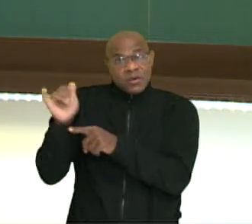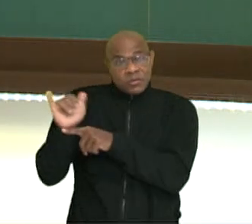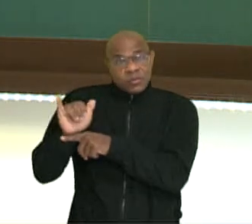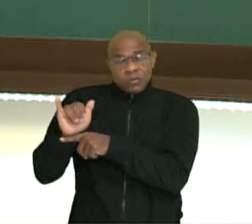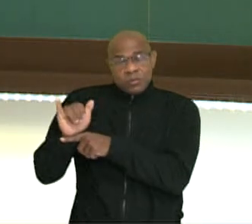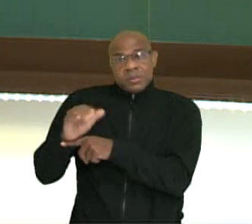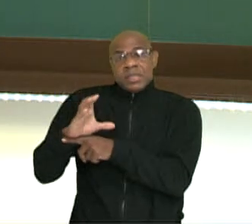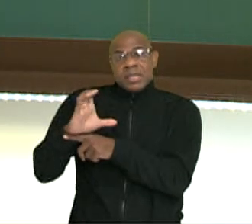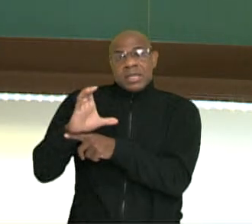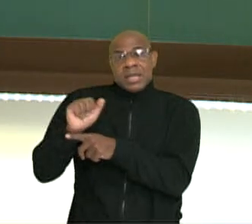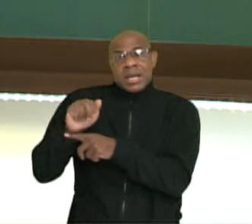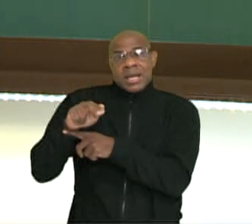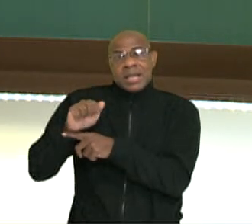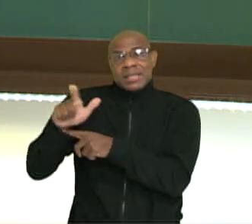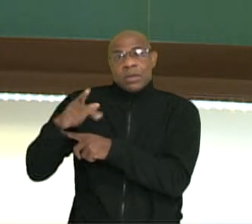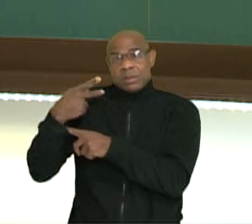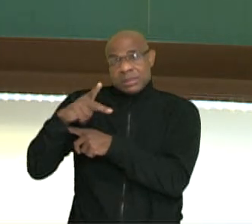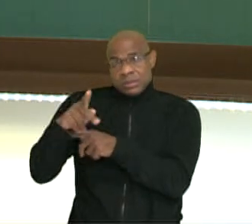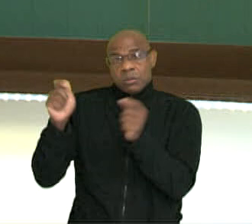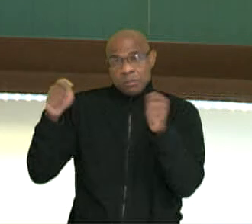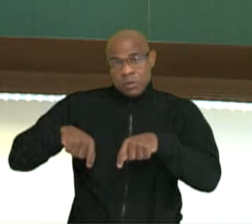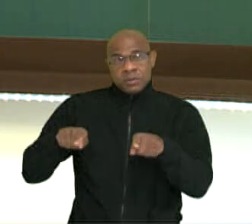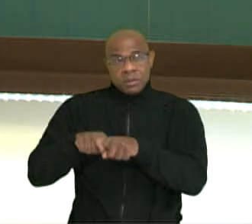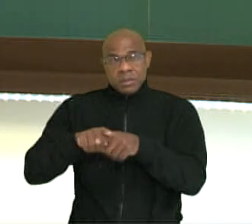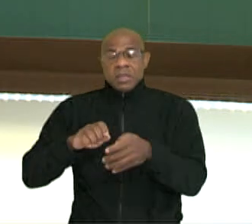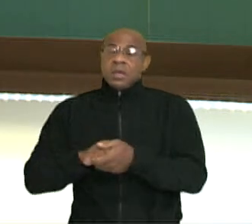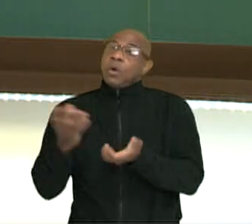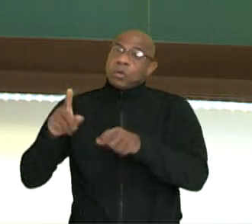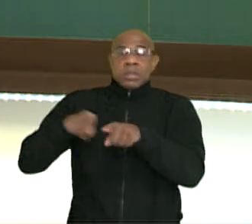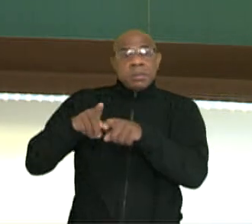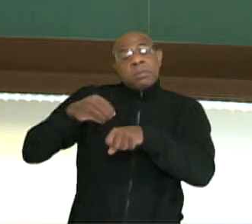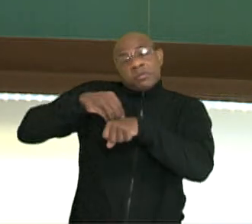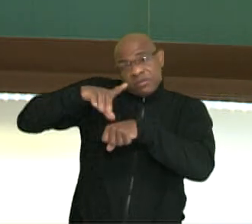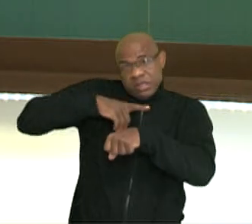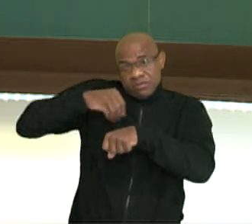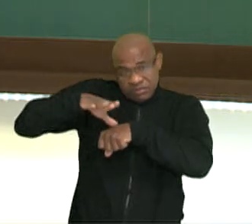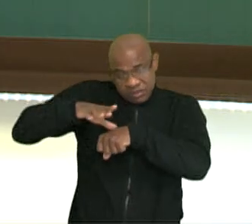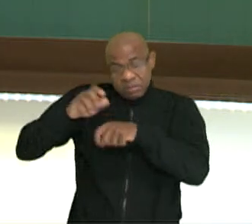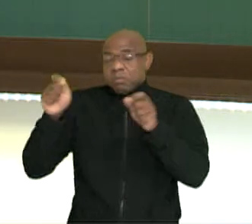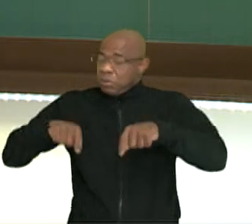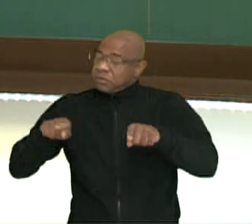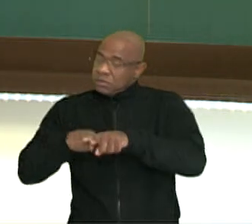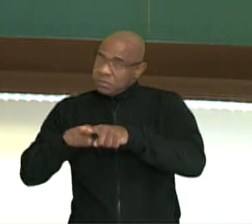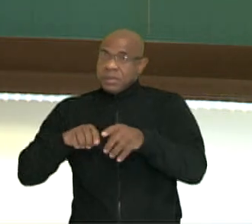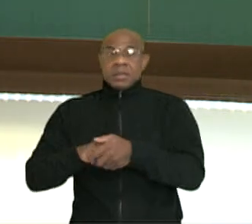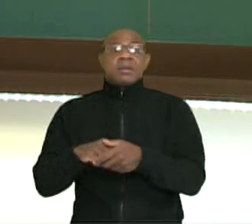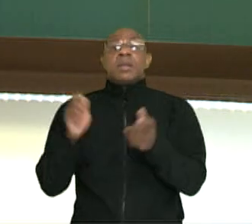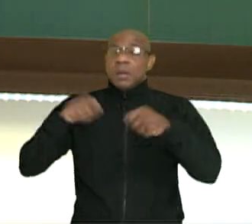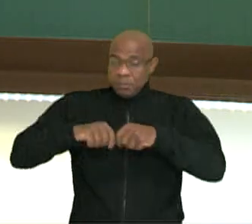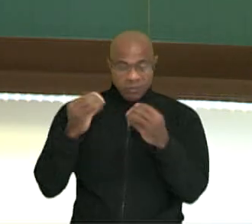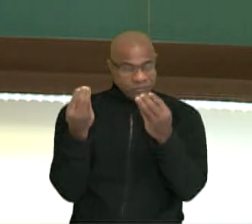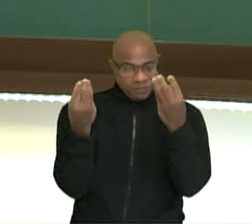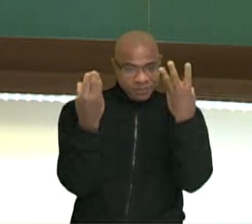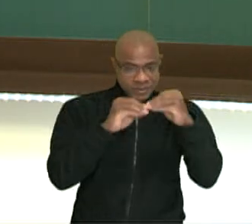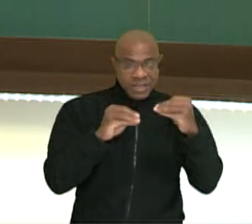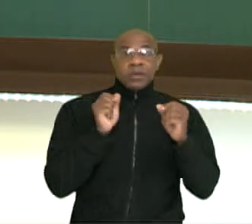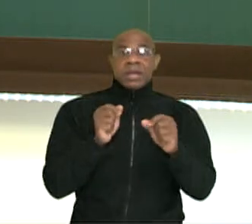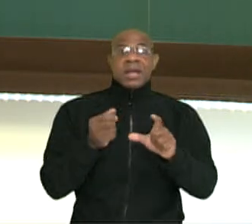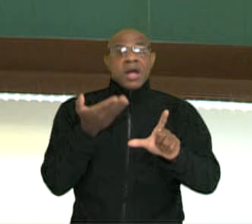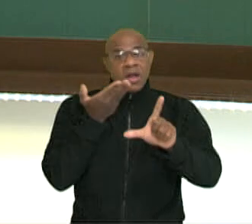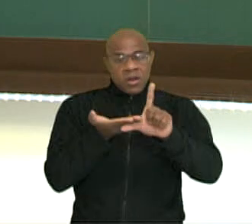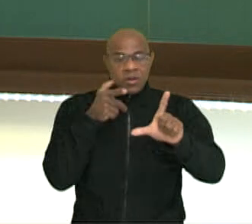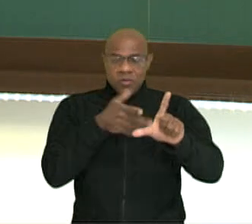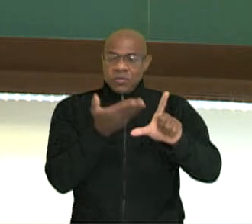algum youtuber que você gosta, indicar algum, e se você puder, posta lá no Class, indica para os seus amigos, para